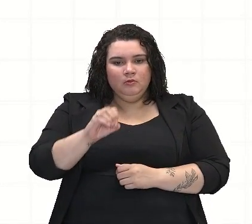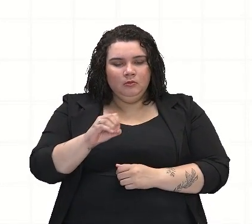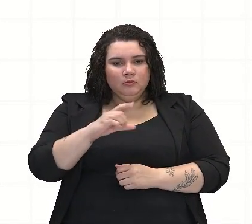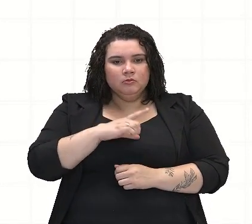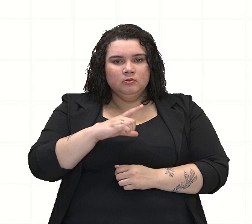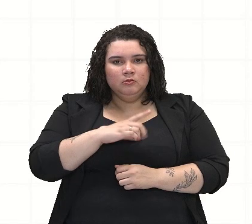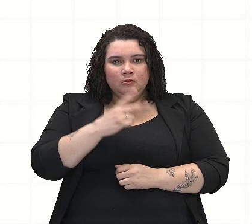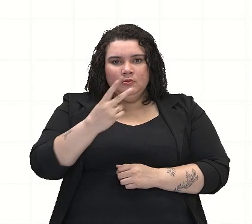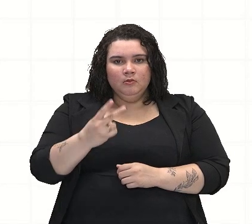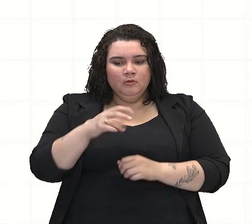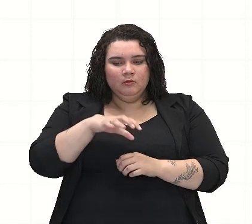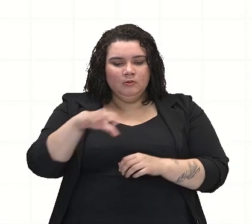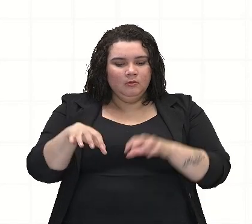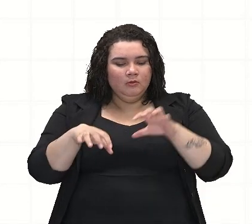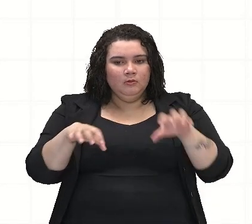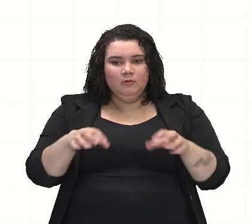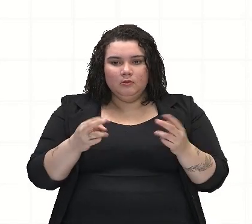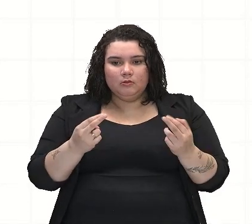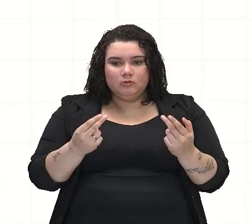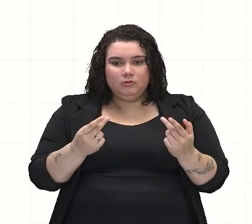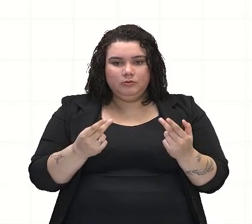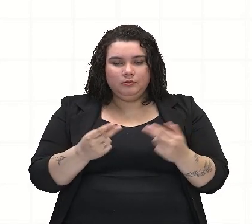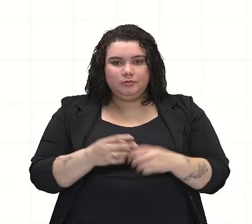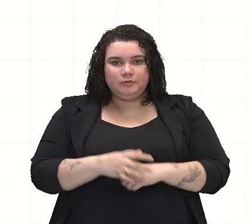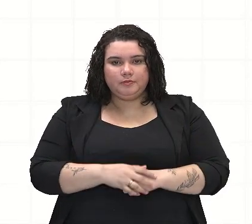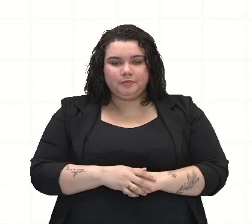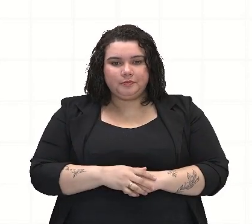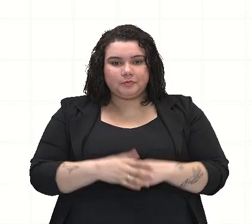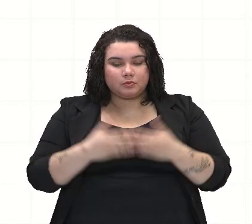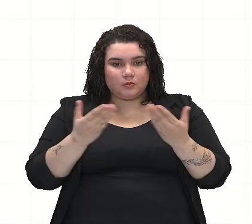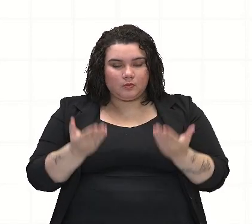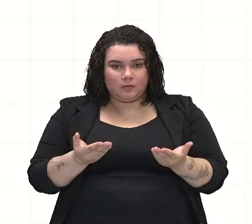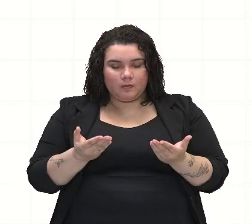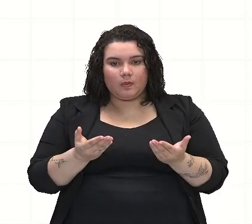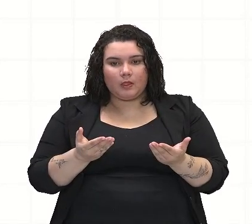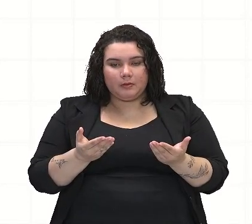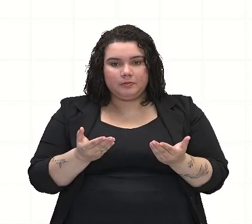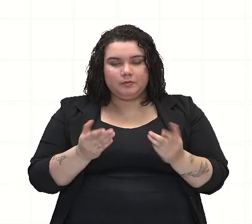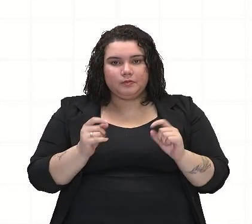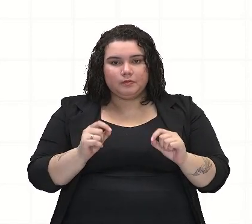iguais, tá? Esse é o ponto médio. Então,